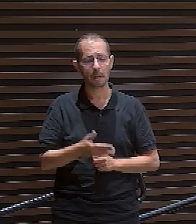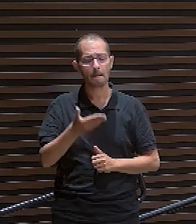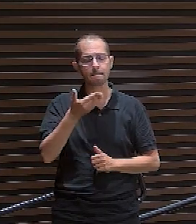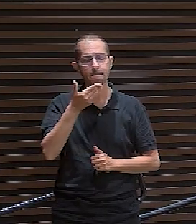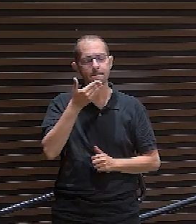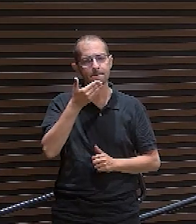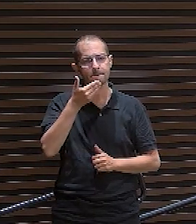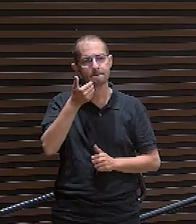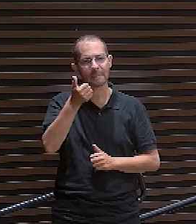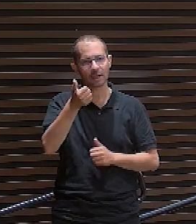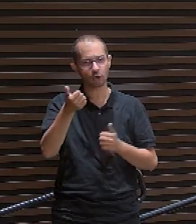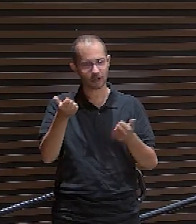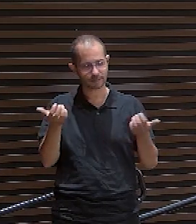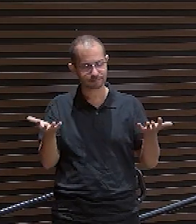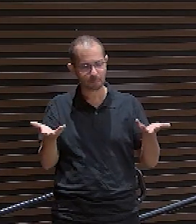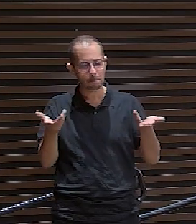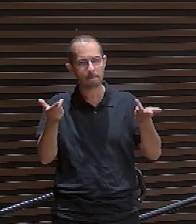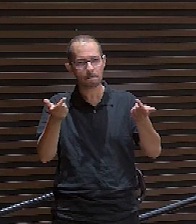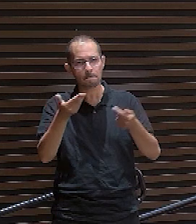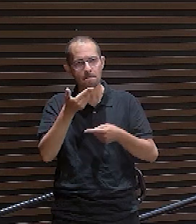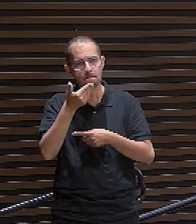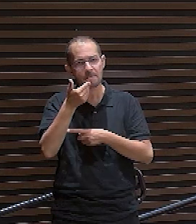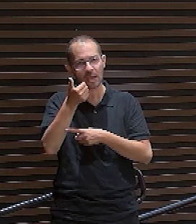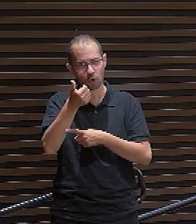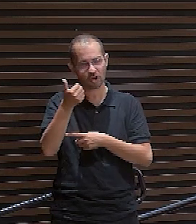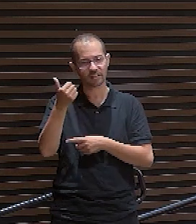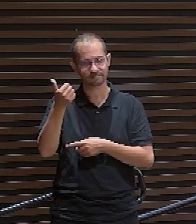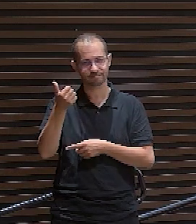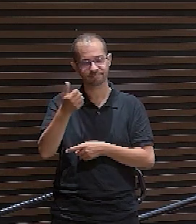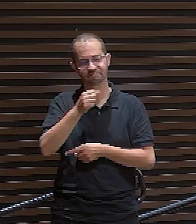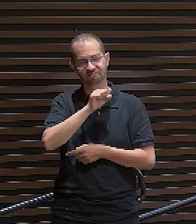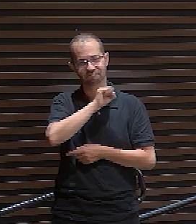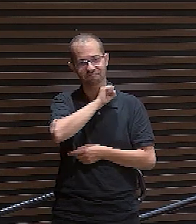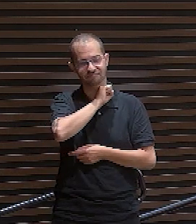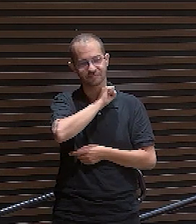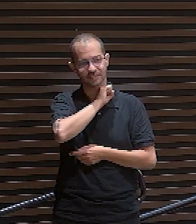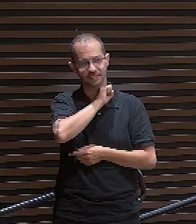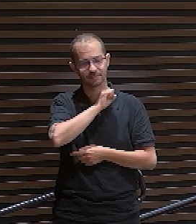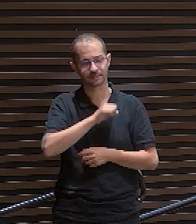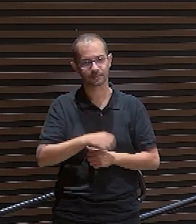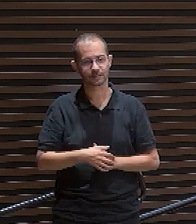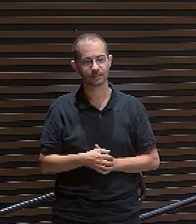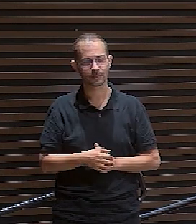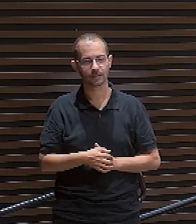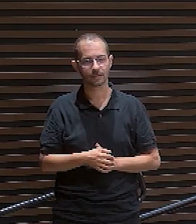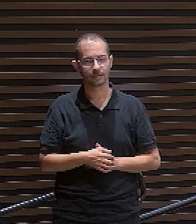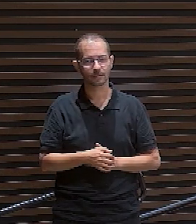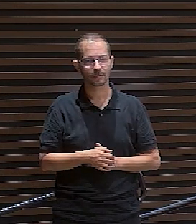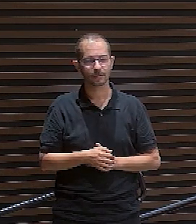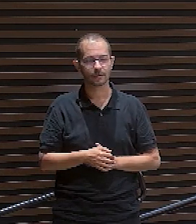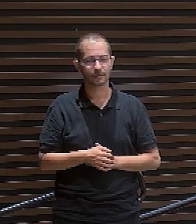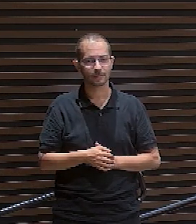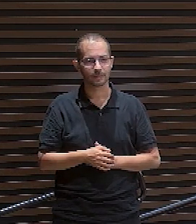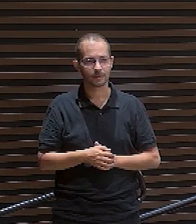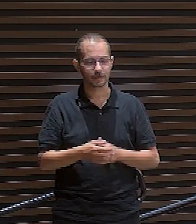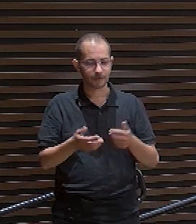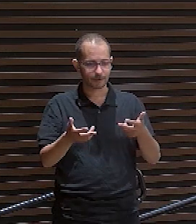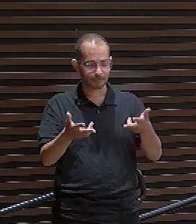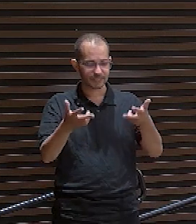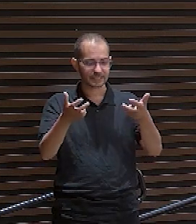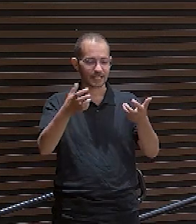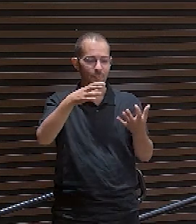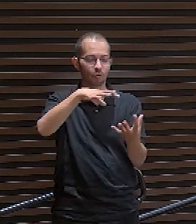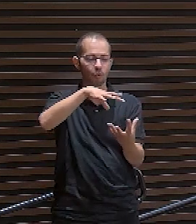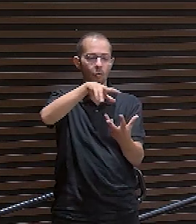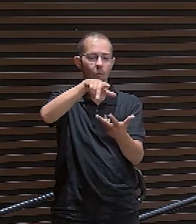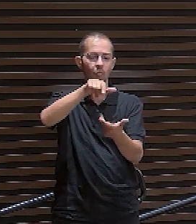Melhor sacrifício, o melhor. Quando eu vejo o mundo gastando milhões